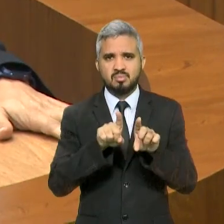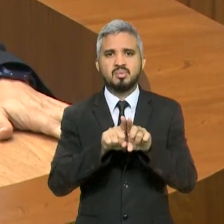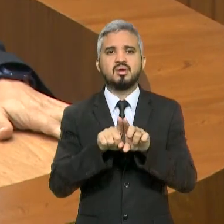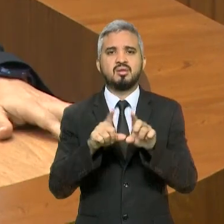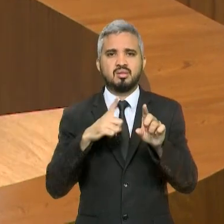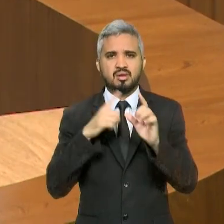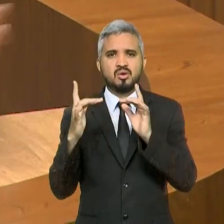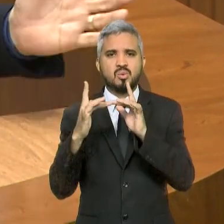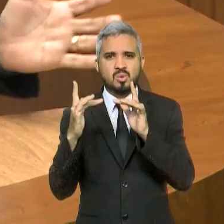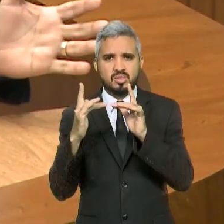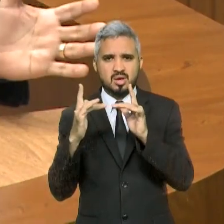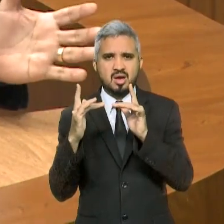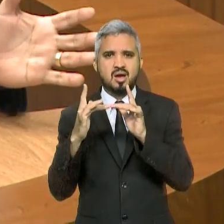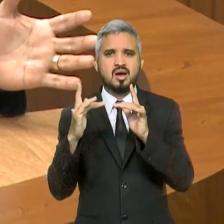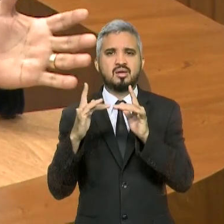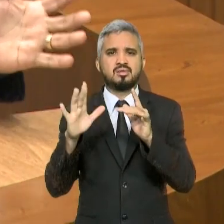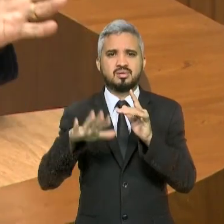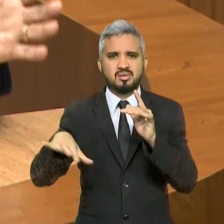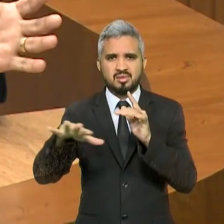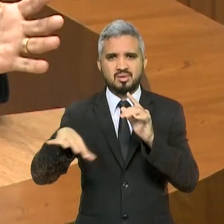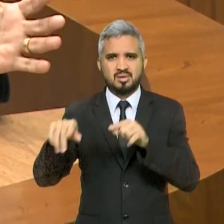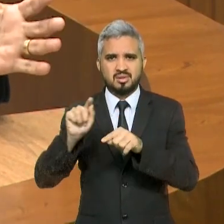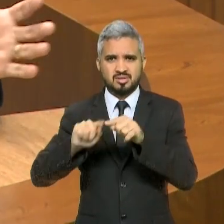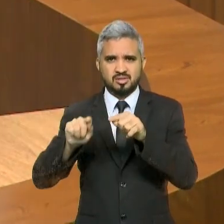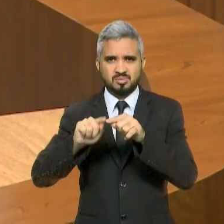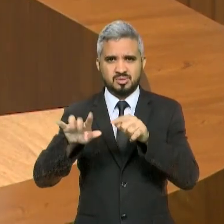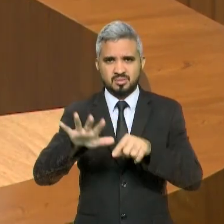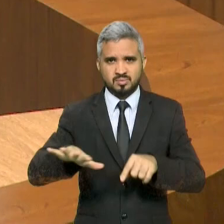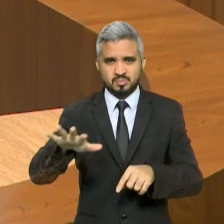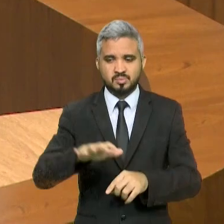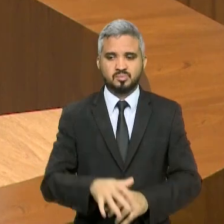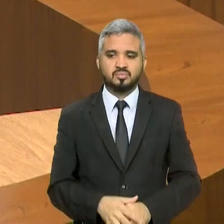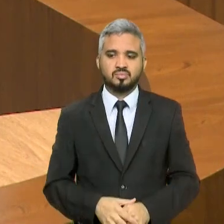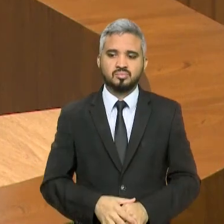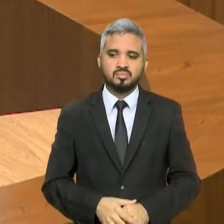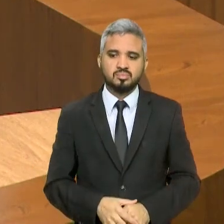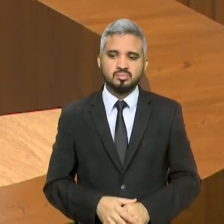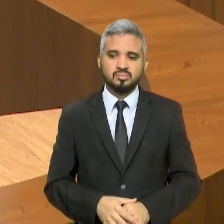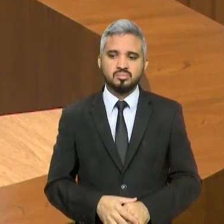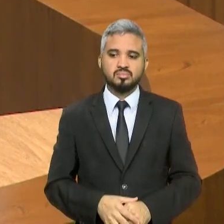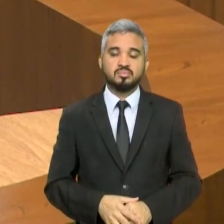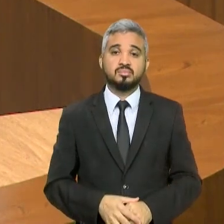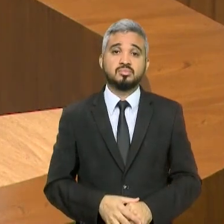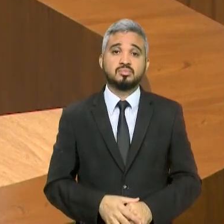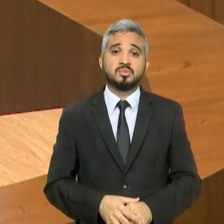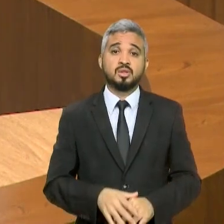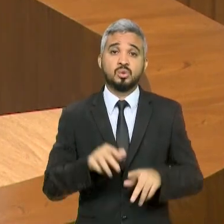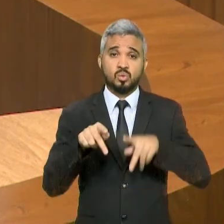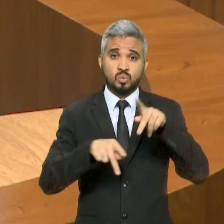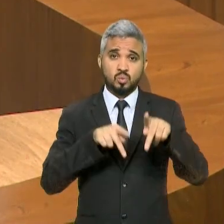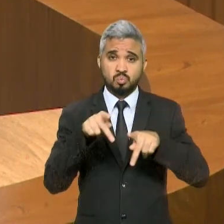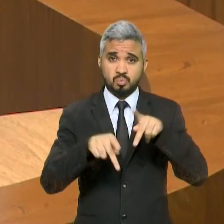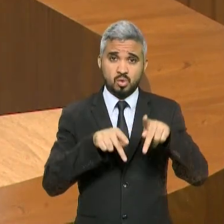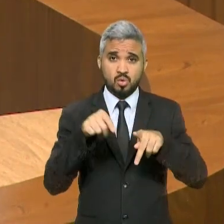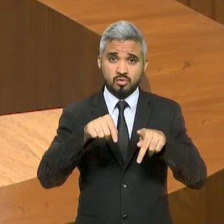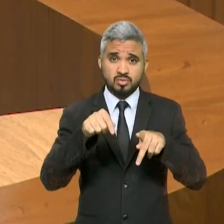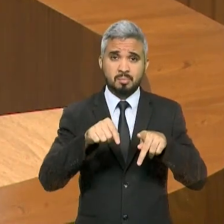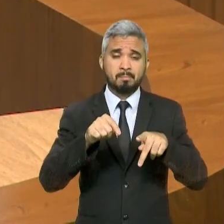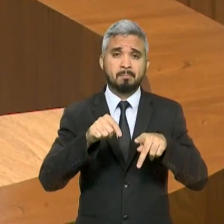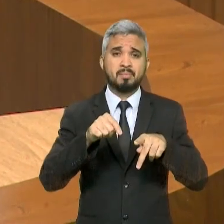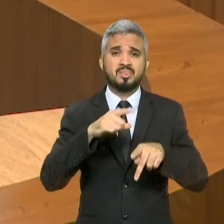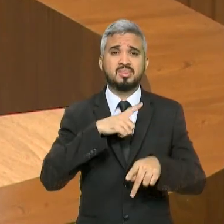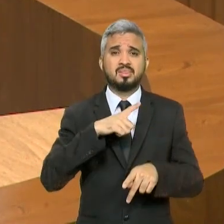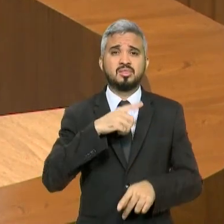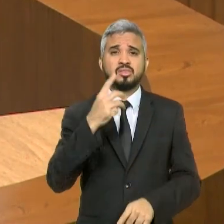litoral, e todos vocês. Afinal de contas, nós estamos falando de uma população, senhor presidente, de mais de 2 milhões